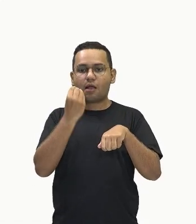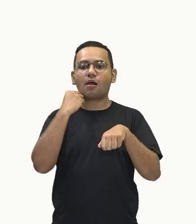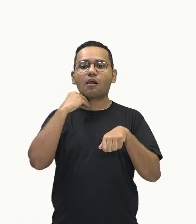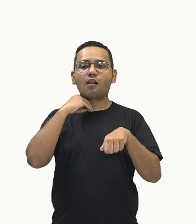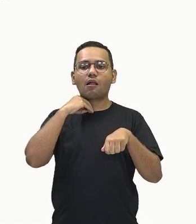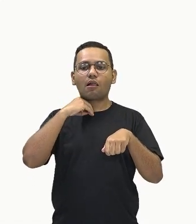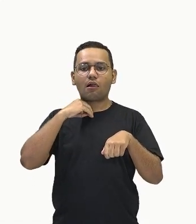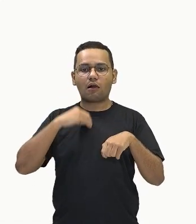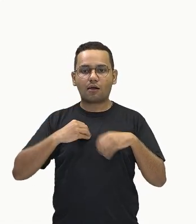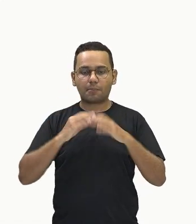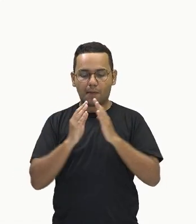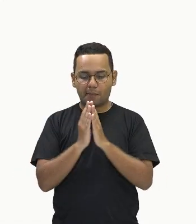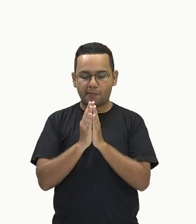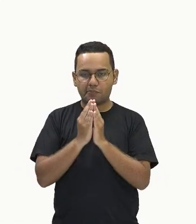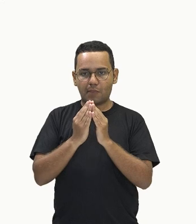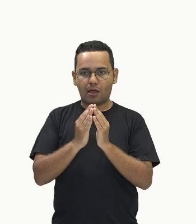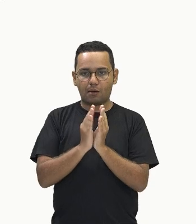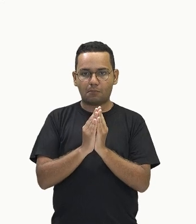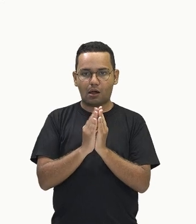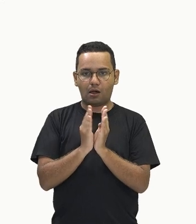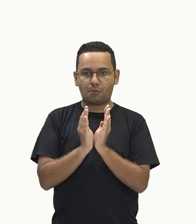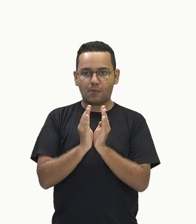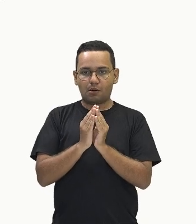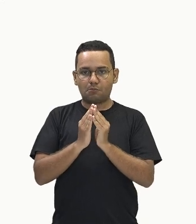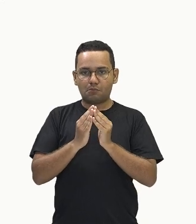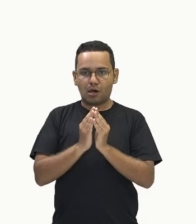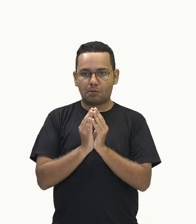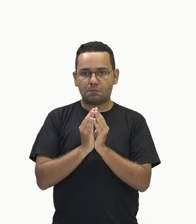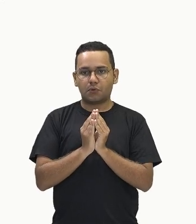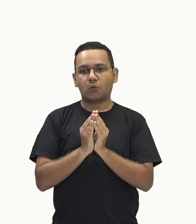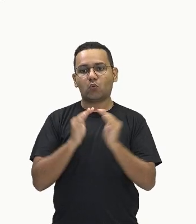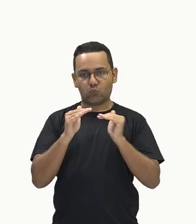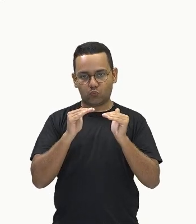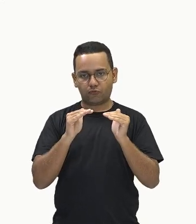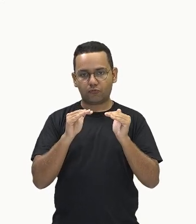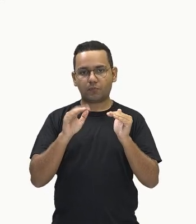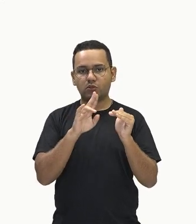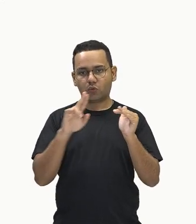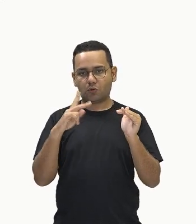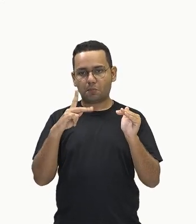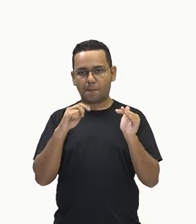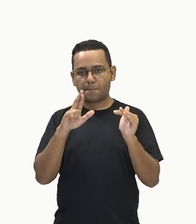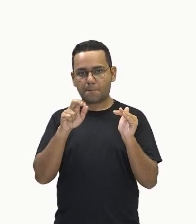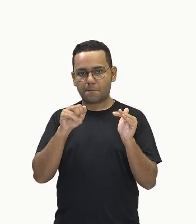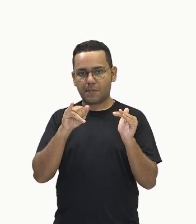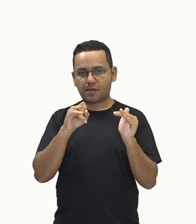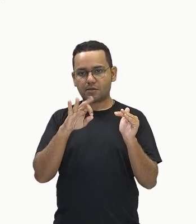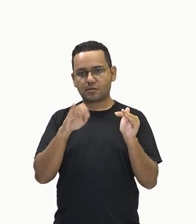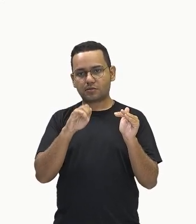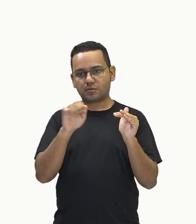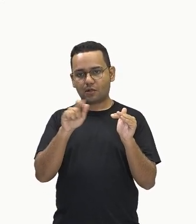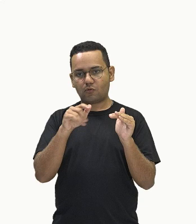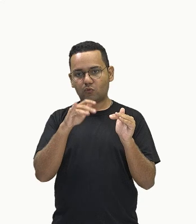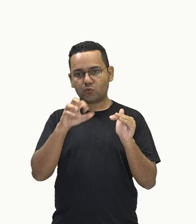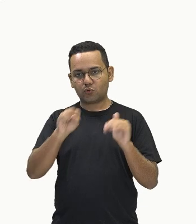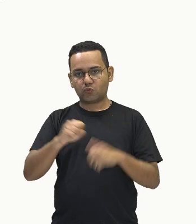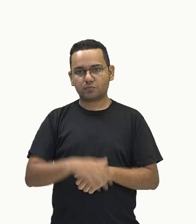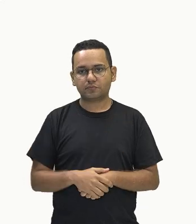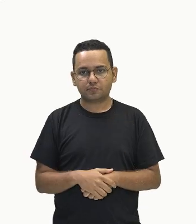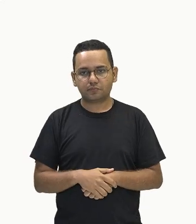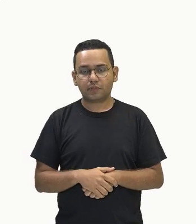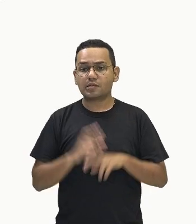vai fazendo, empurrando esse alimento para baixo, em sentido